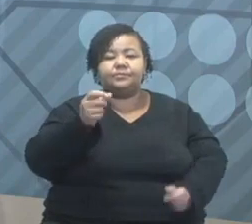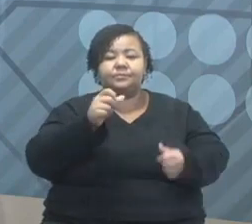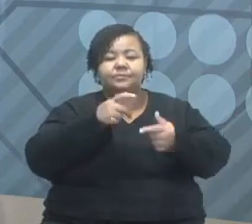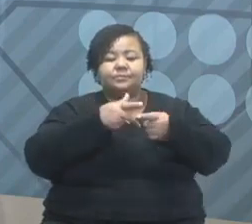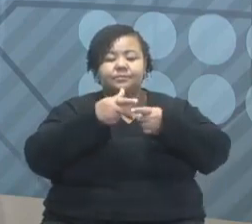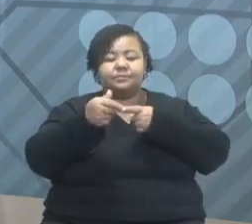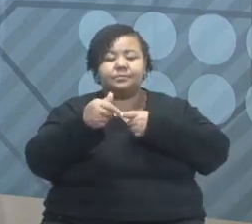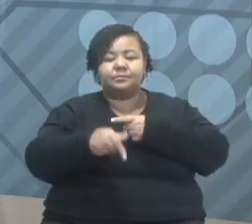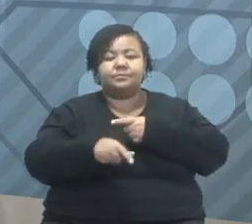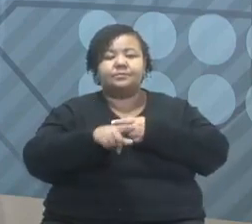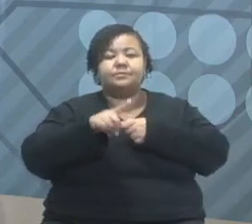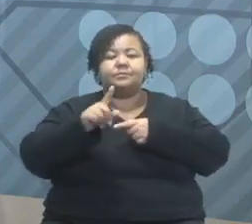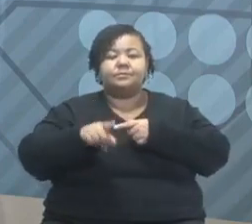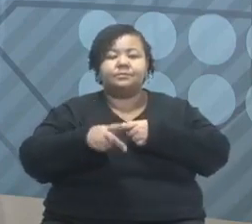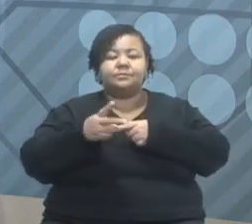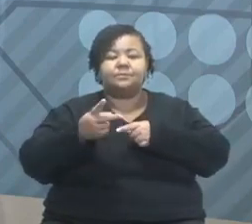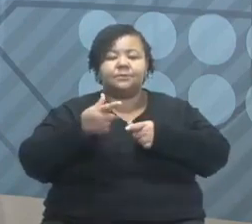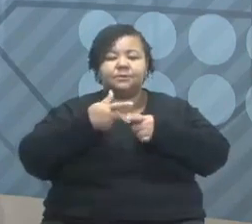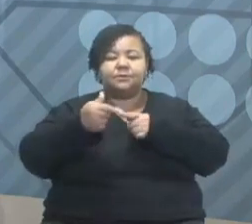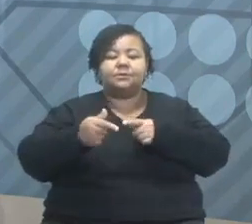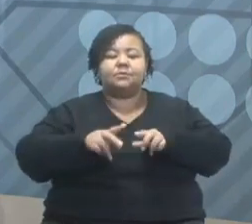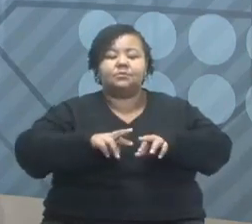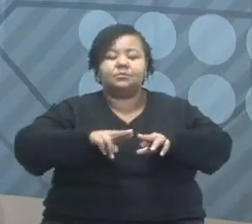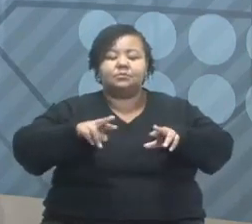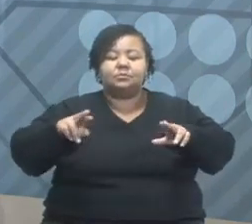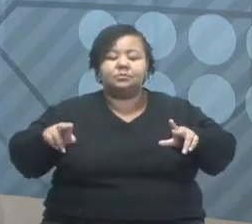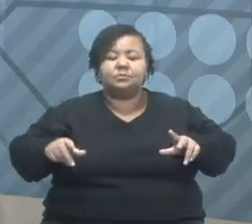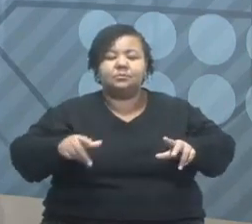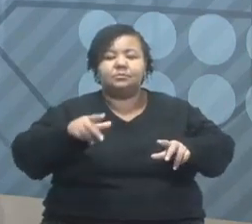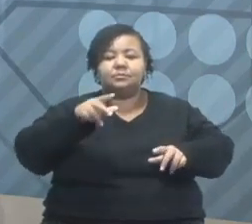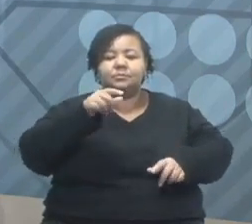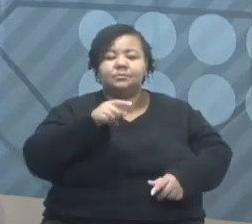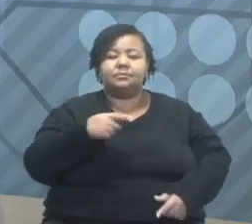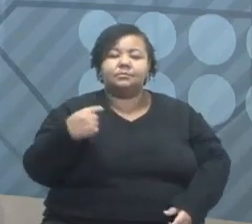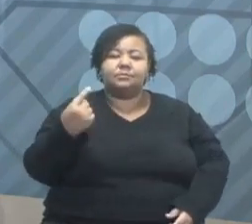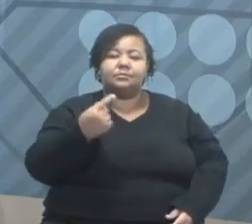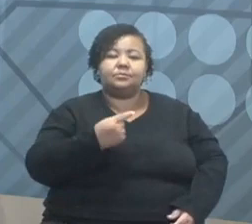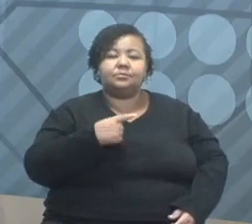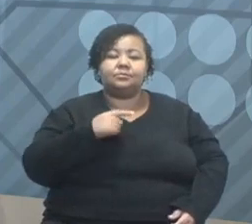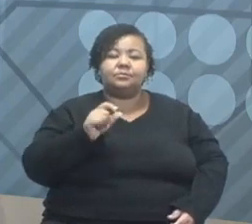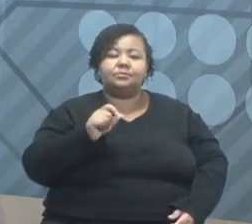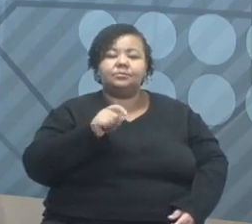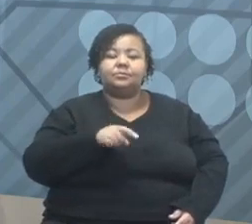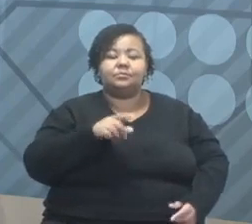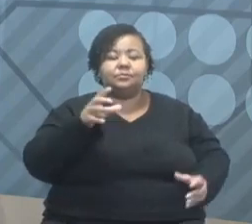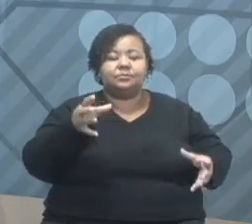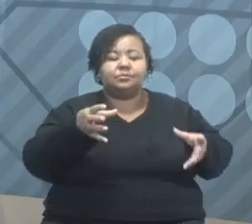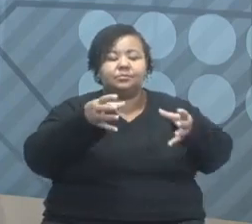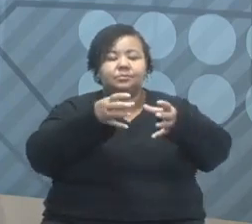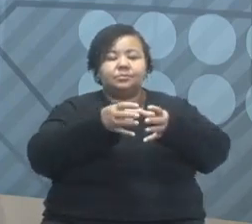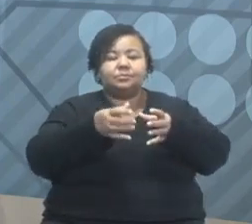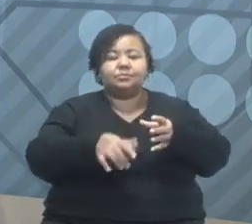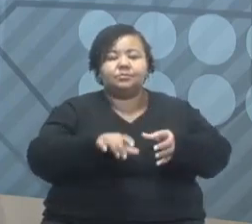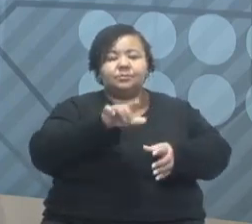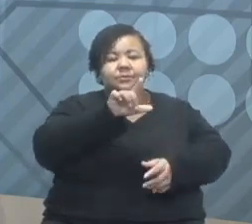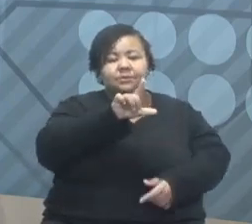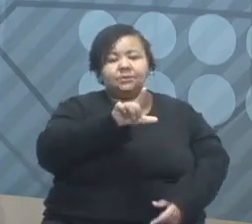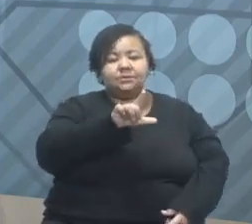seja, soluções diferentes da trivial. Se são soluções diferentes da trivial, nós temos o quê? Um conjunto